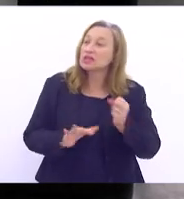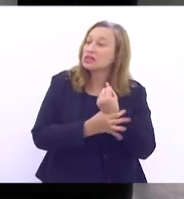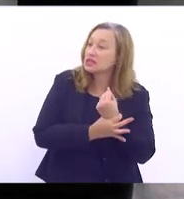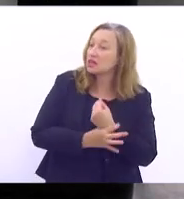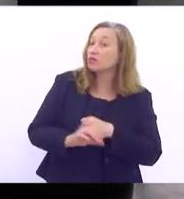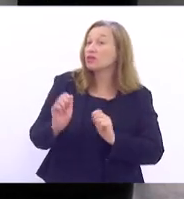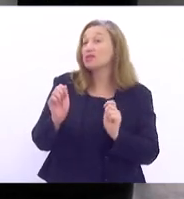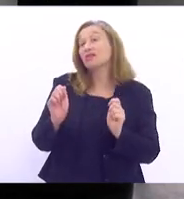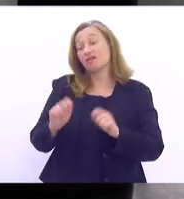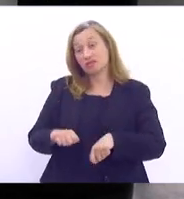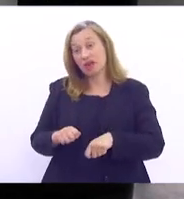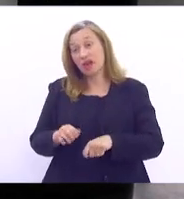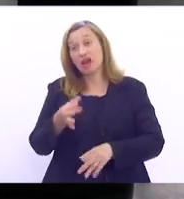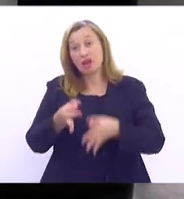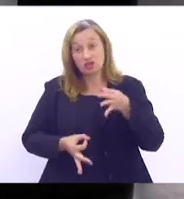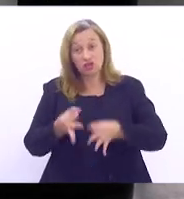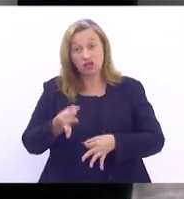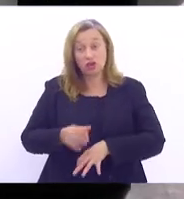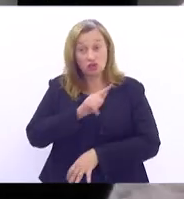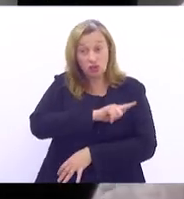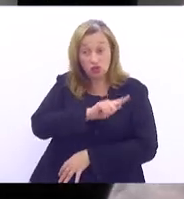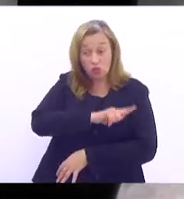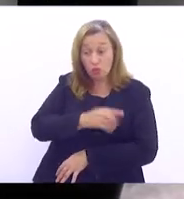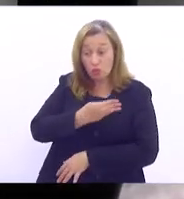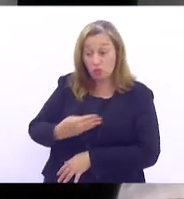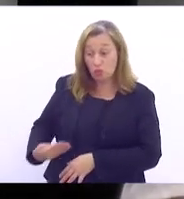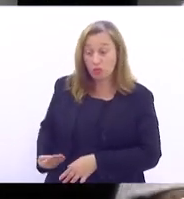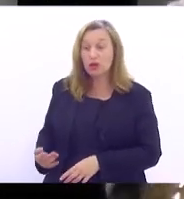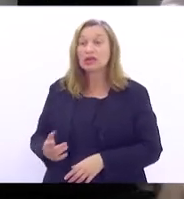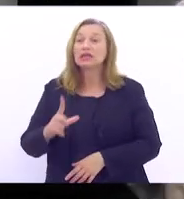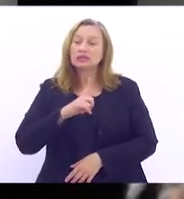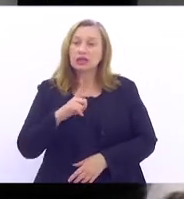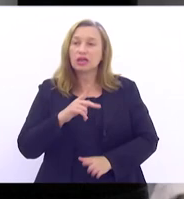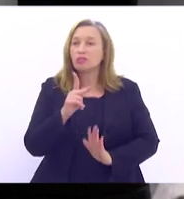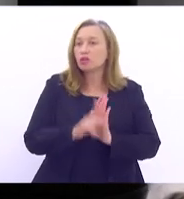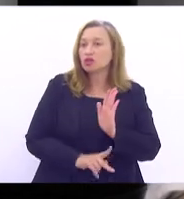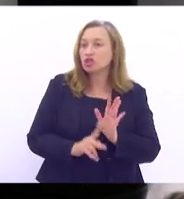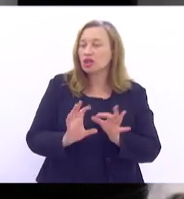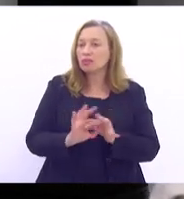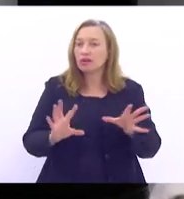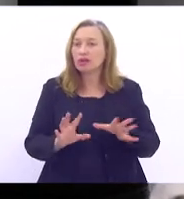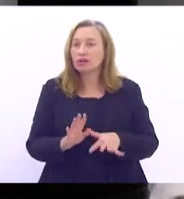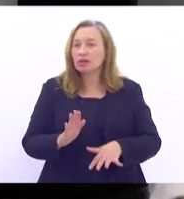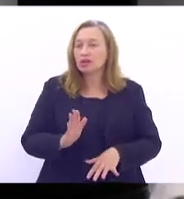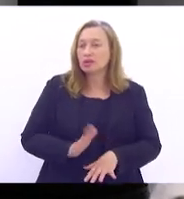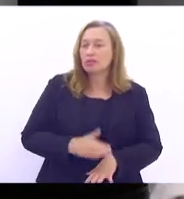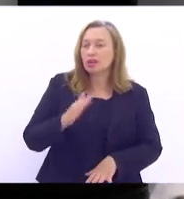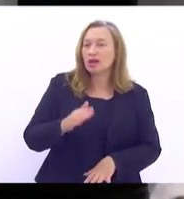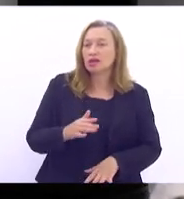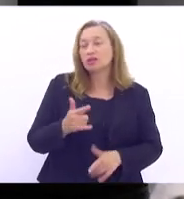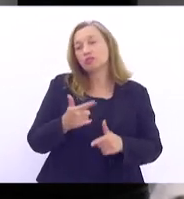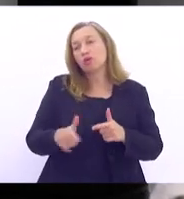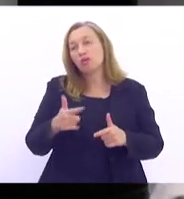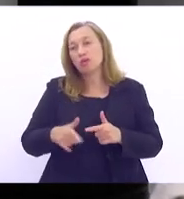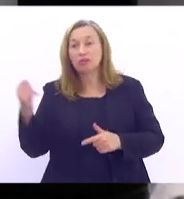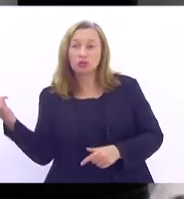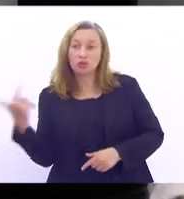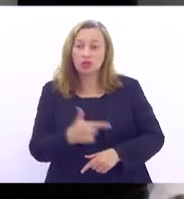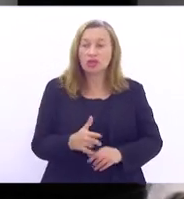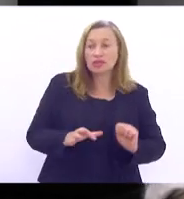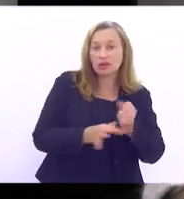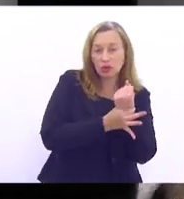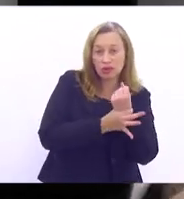segurança jurídica ao gestor público, e tem projeto autorizativo que mais causa insegurança do que